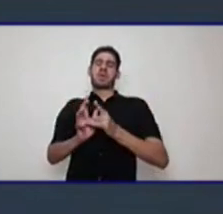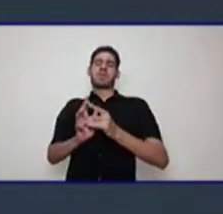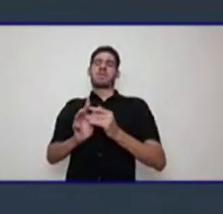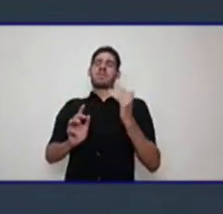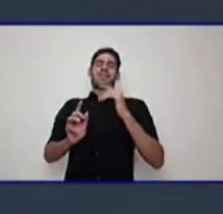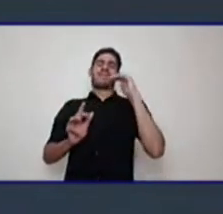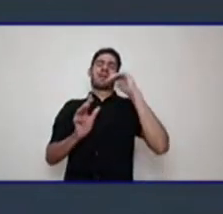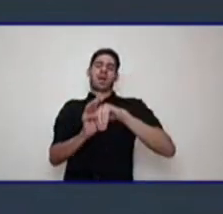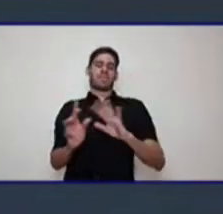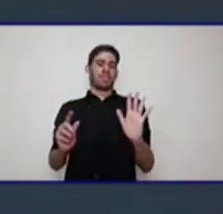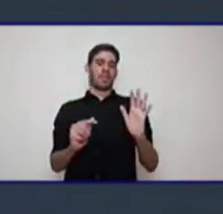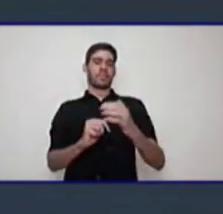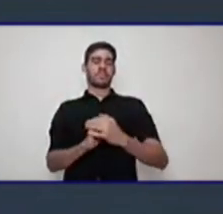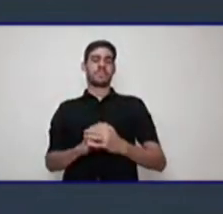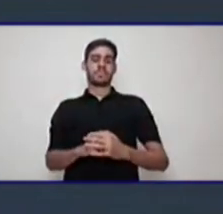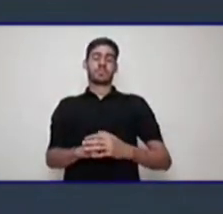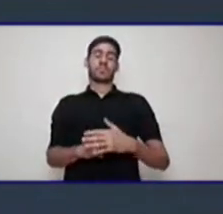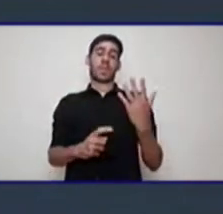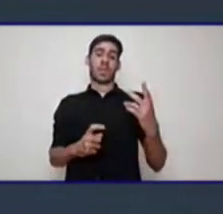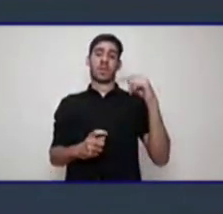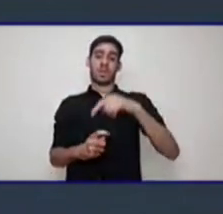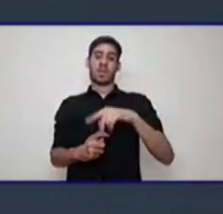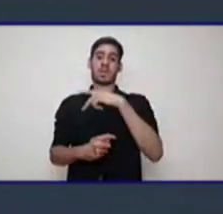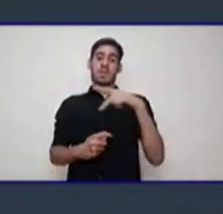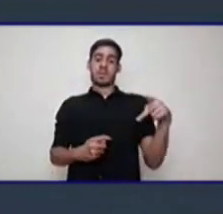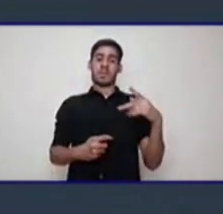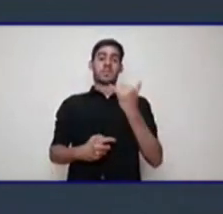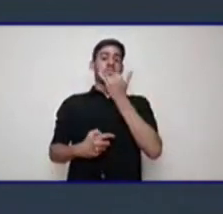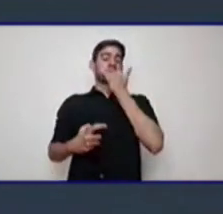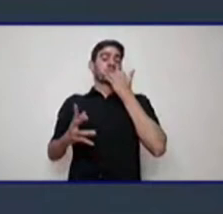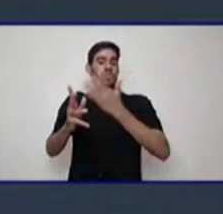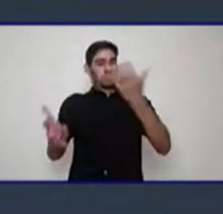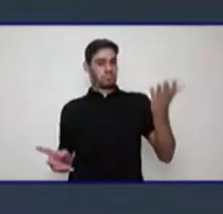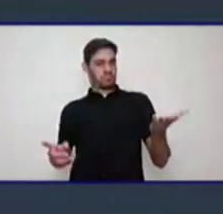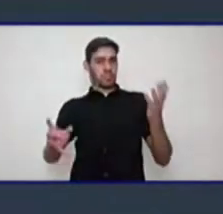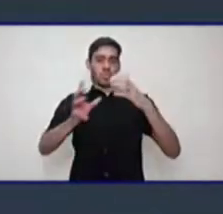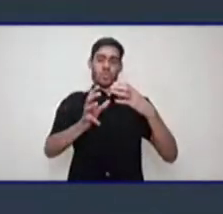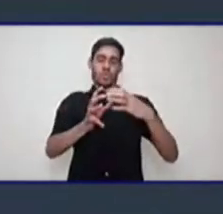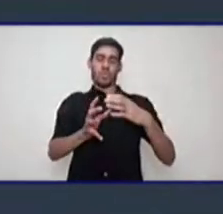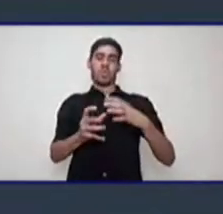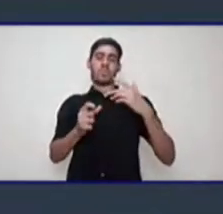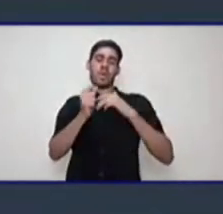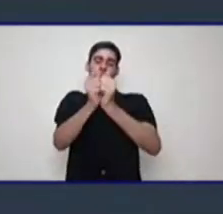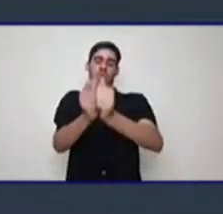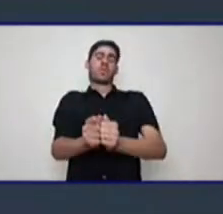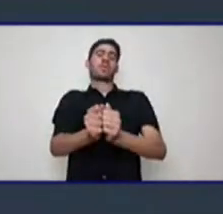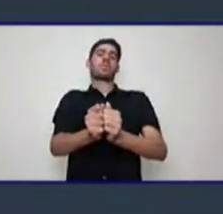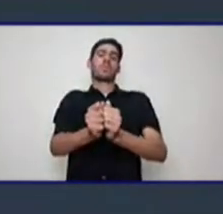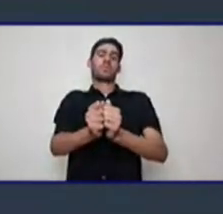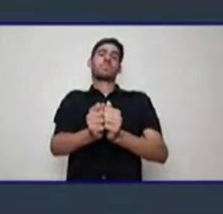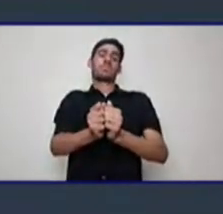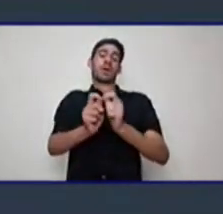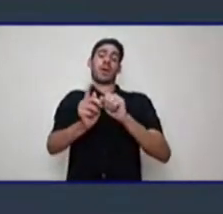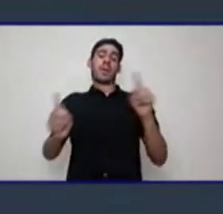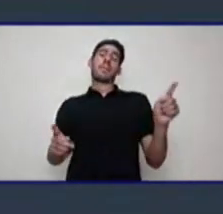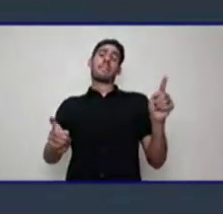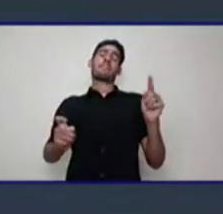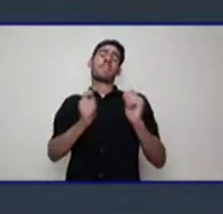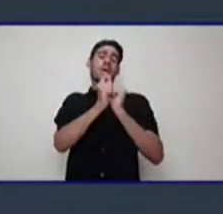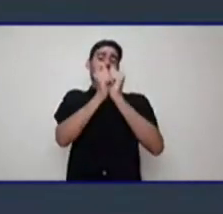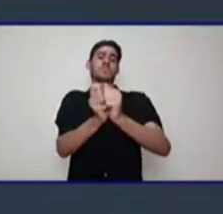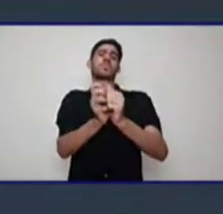eleições. Então, aqui, presidente, com todas as vênias a Vossa Excelência, eu acompanho, mas